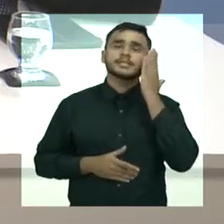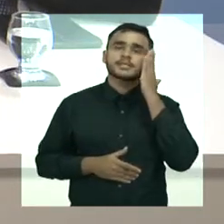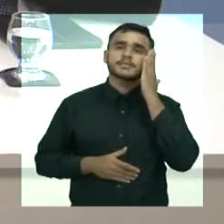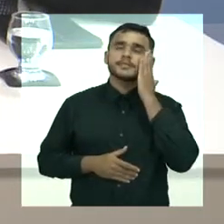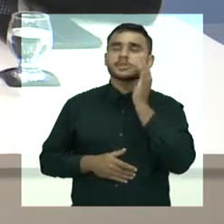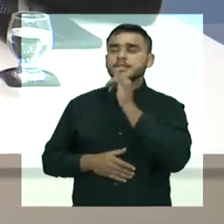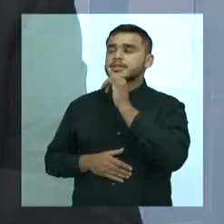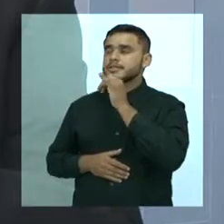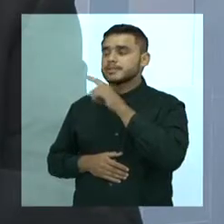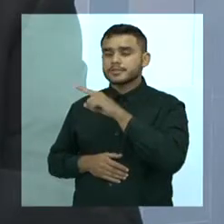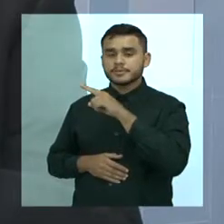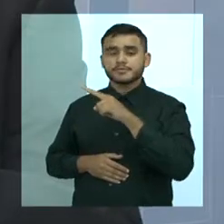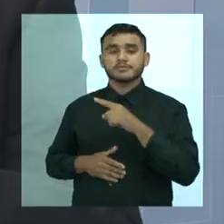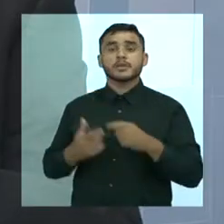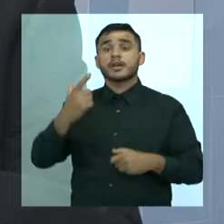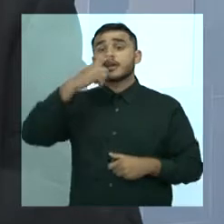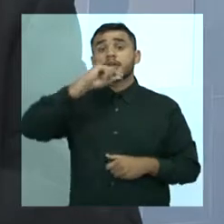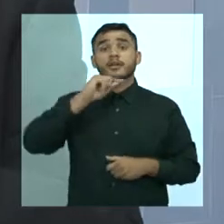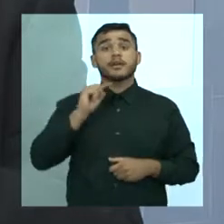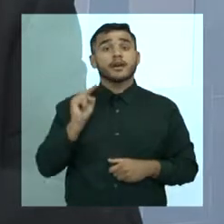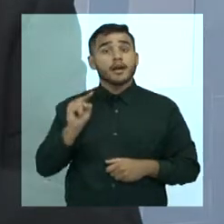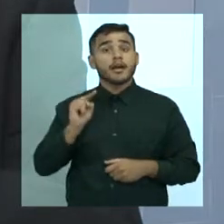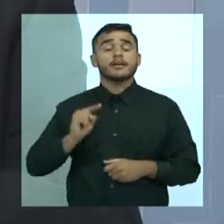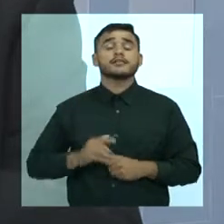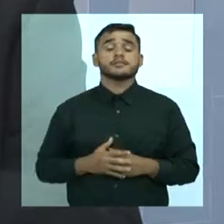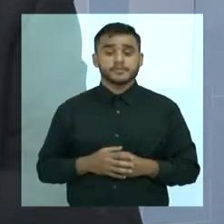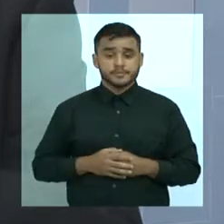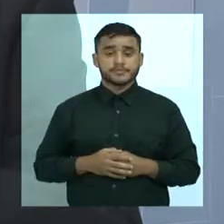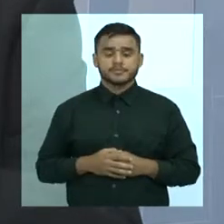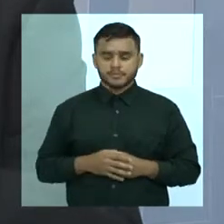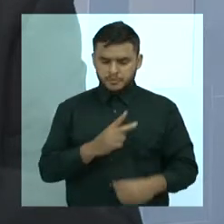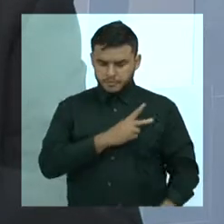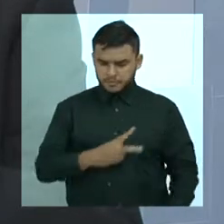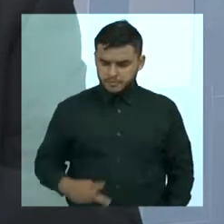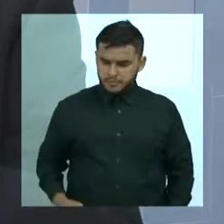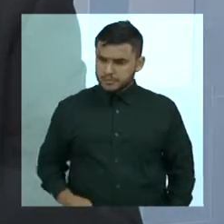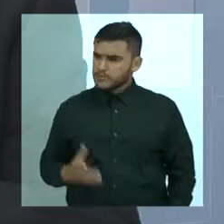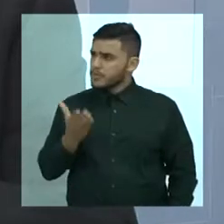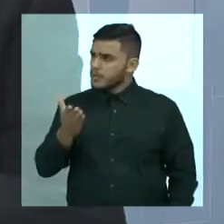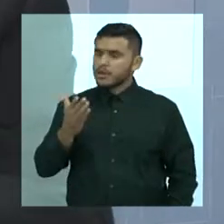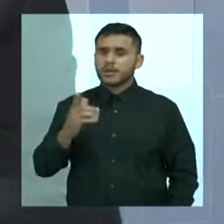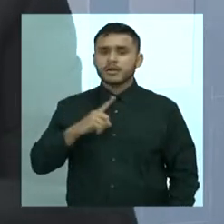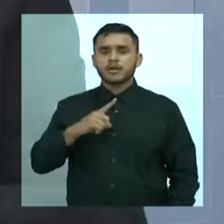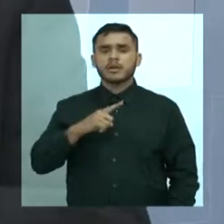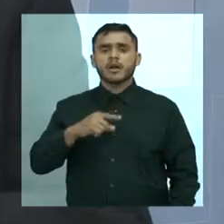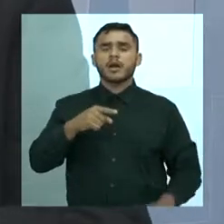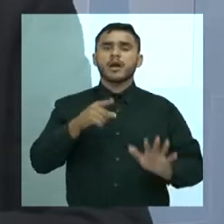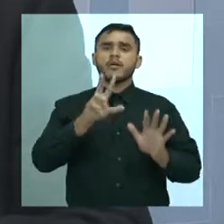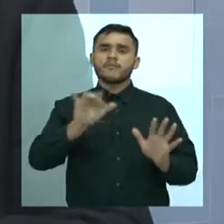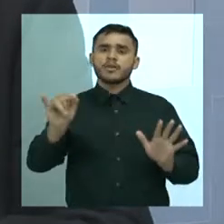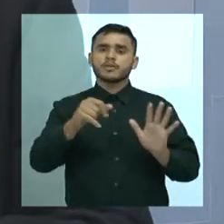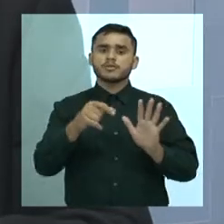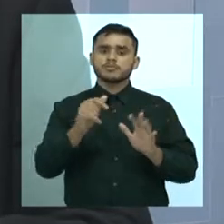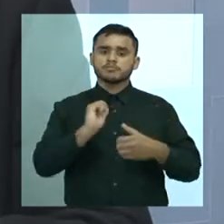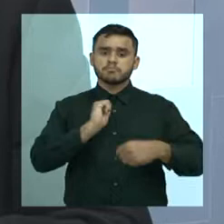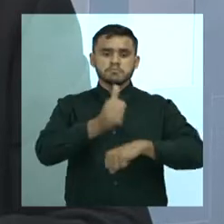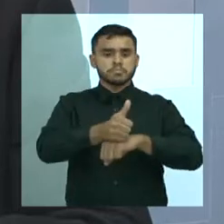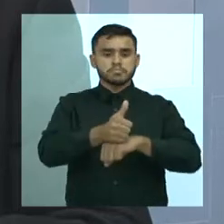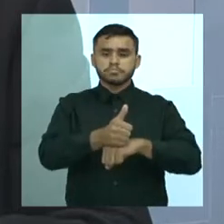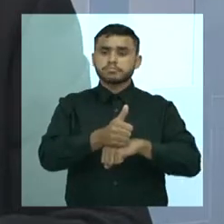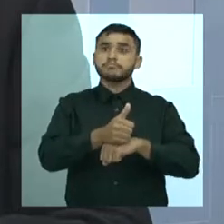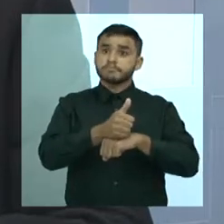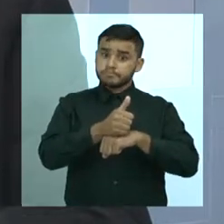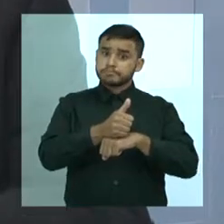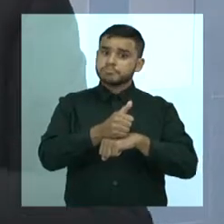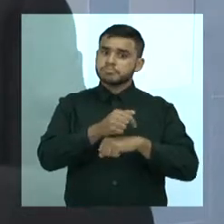nesse processo, a chegada de um vereador, a chefe da mesa diretora da Câmara Municipal